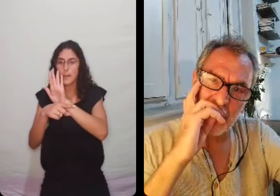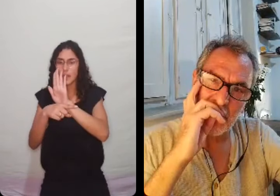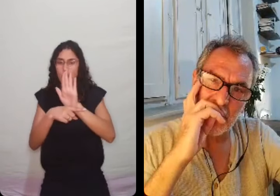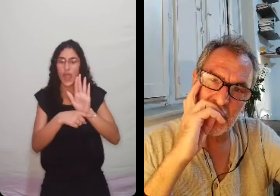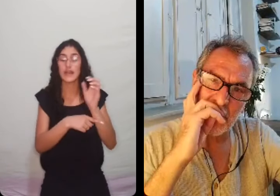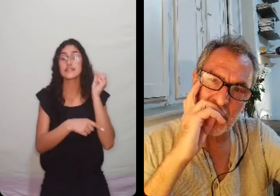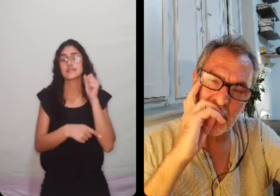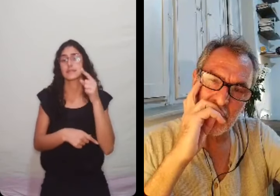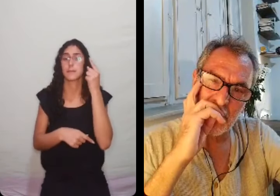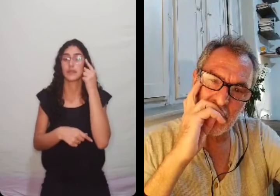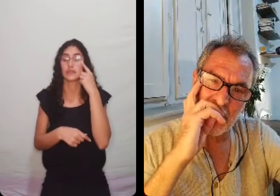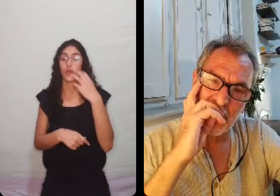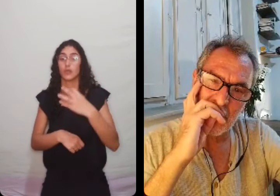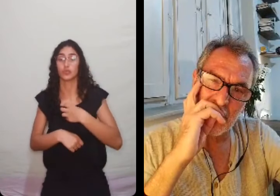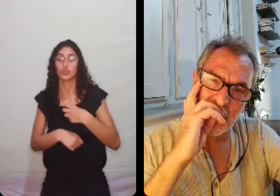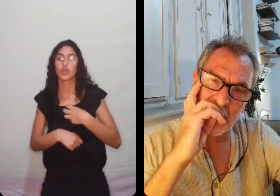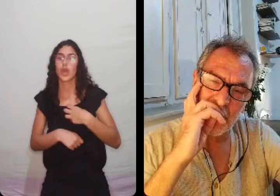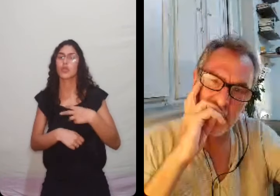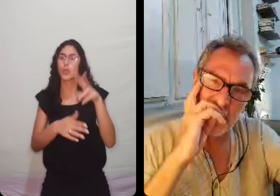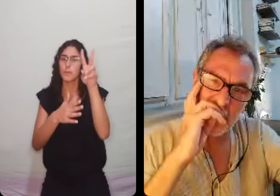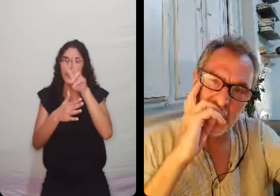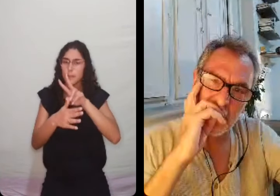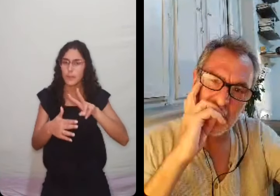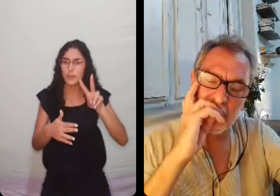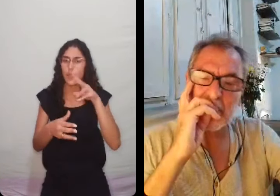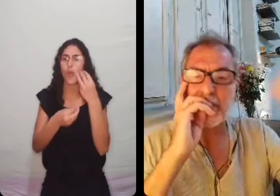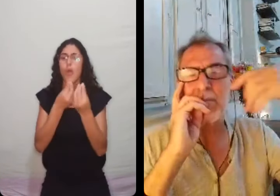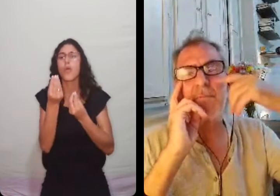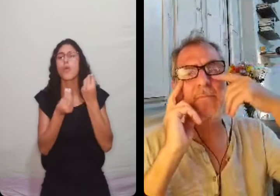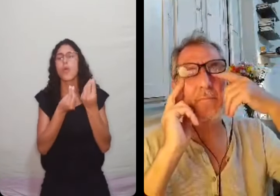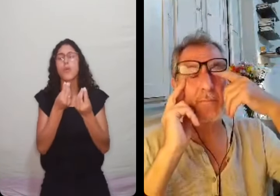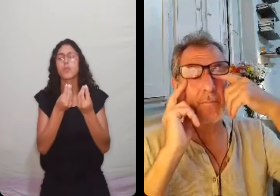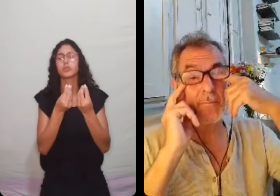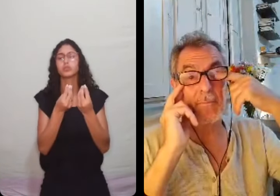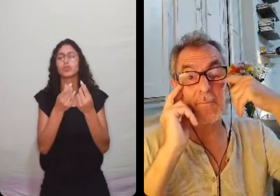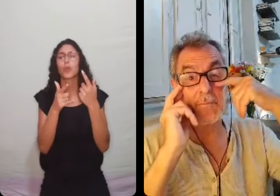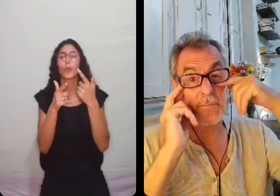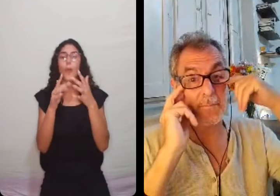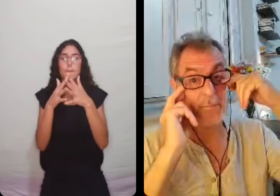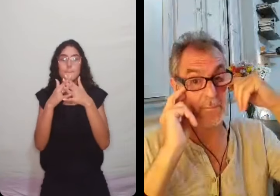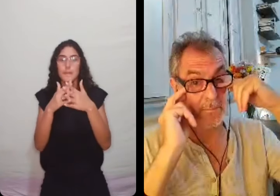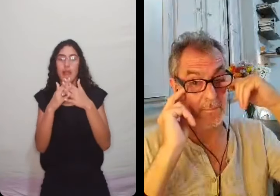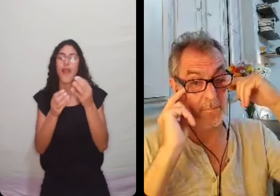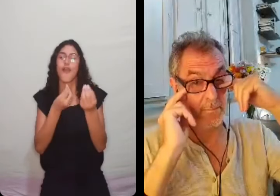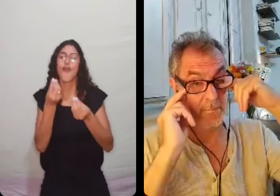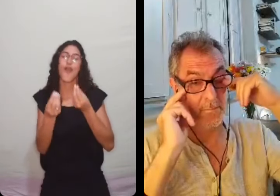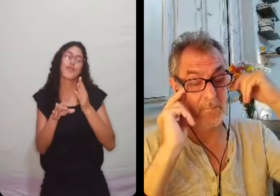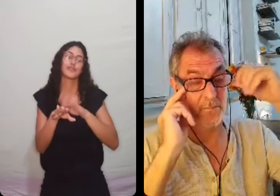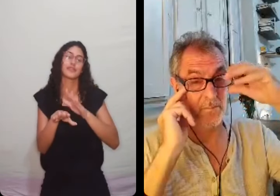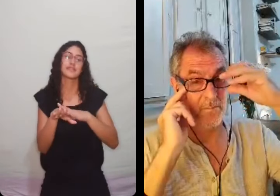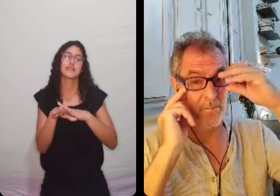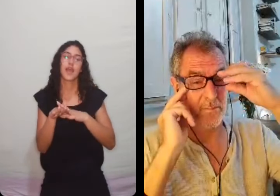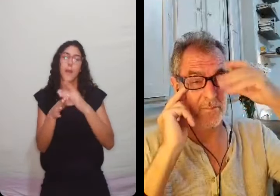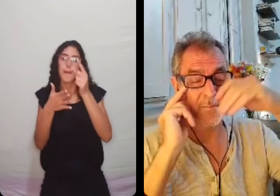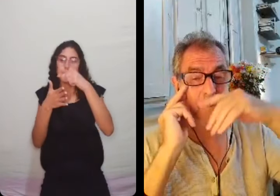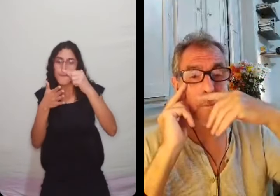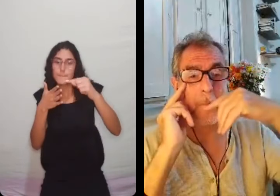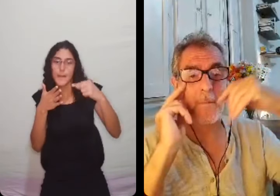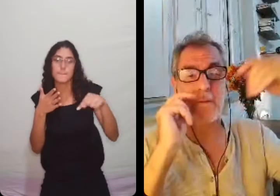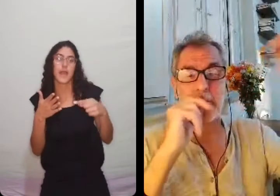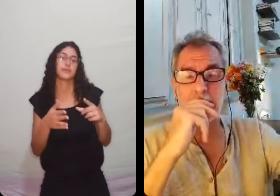formato audiovisual, como foi esses conflitos e como que vocês foram dando soluções e contorno para